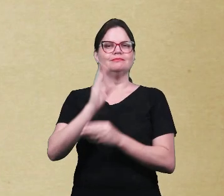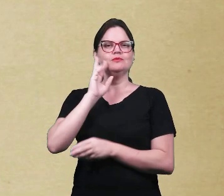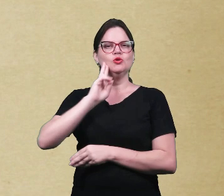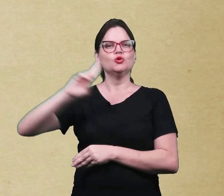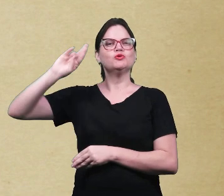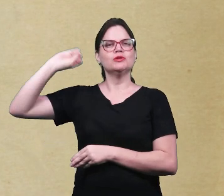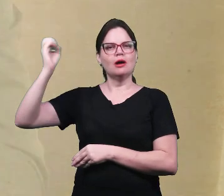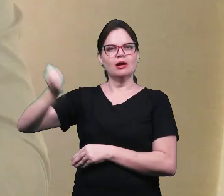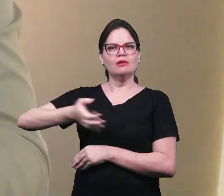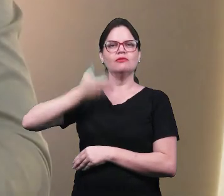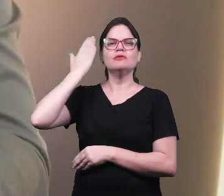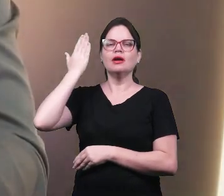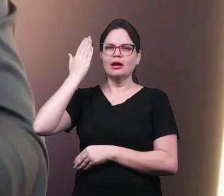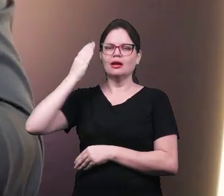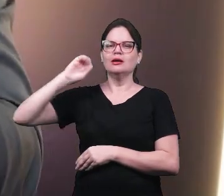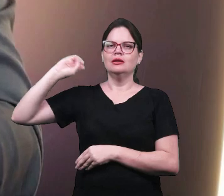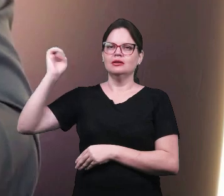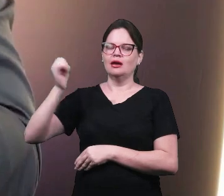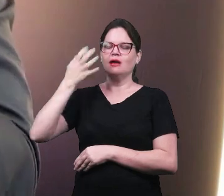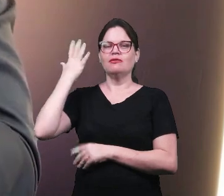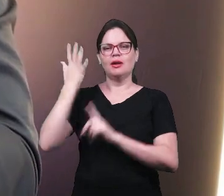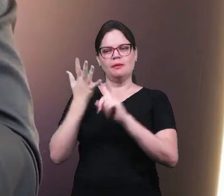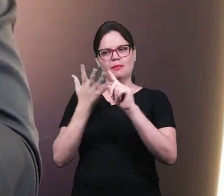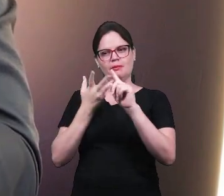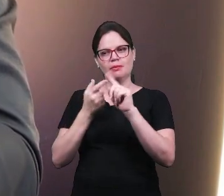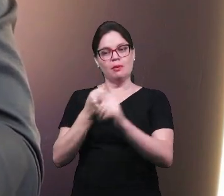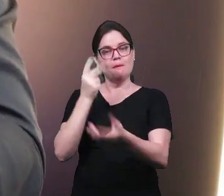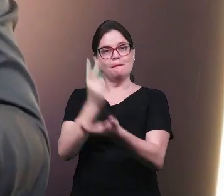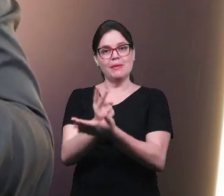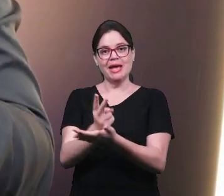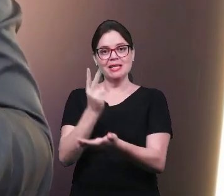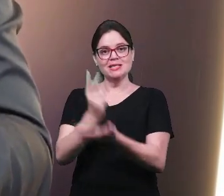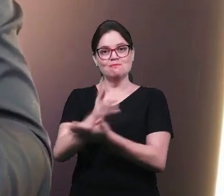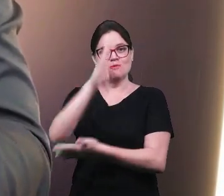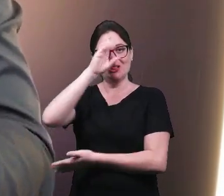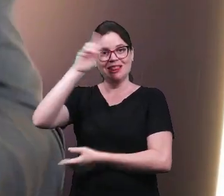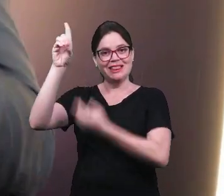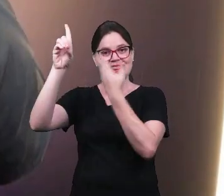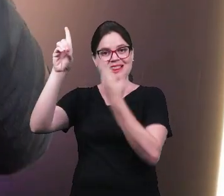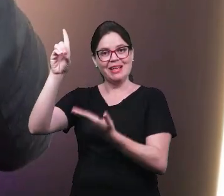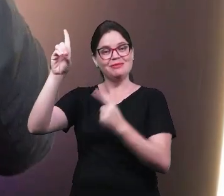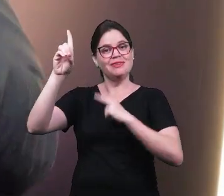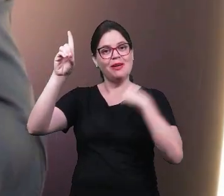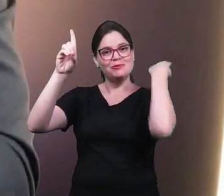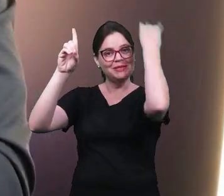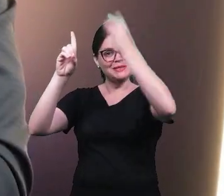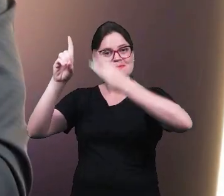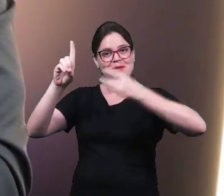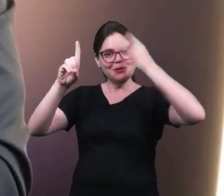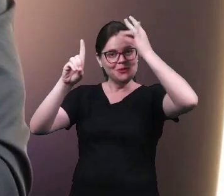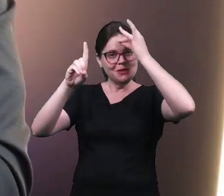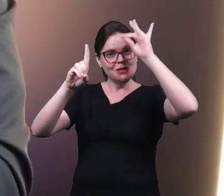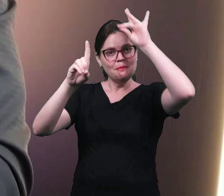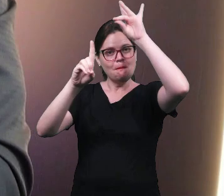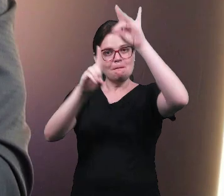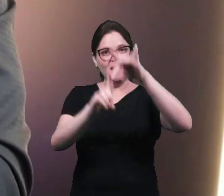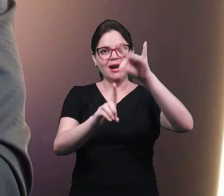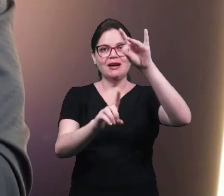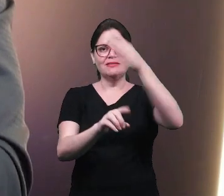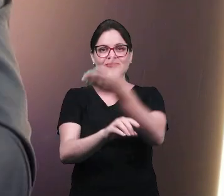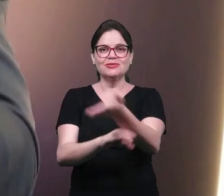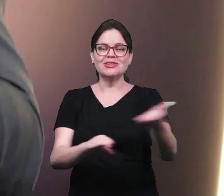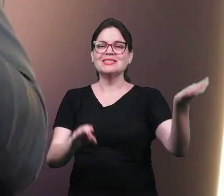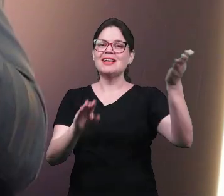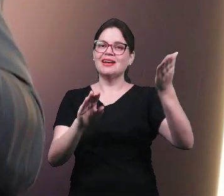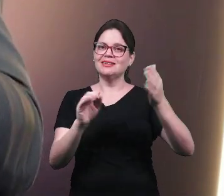revelado, de um Jesus que se revela. E é esse mesmo Senhor, esse mesmo Espírito Santo, ele quer se revelar a você. Ele